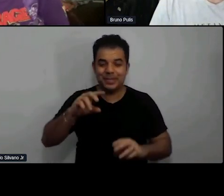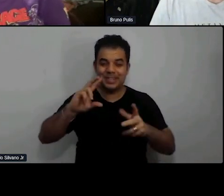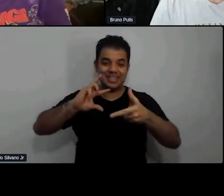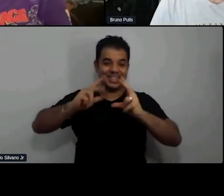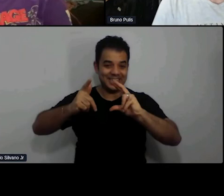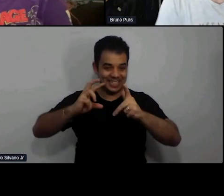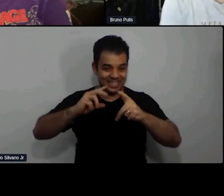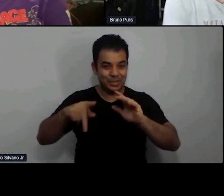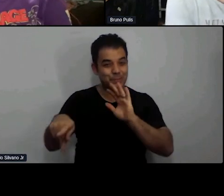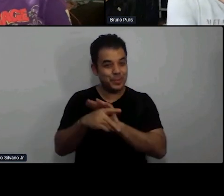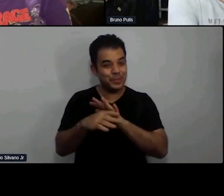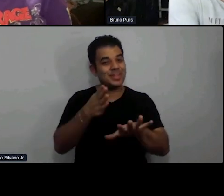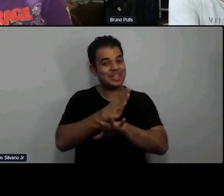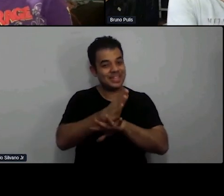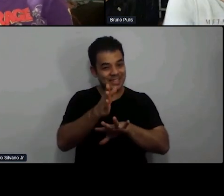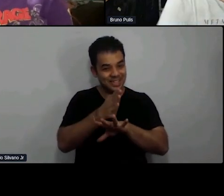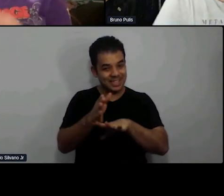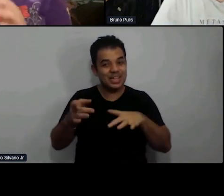nossa trilha.